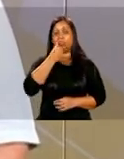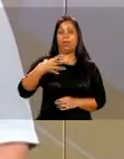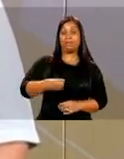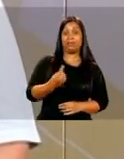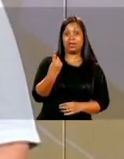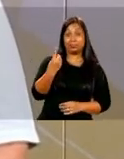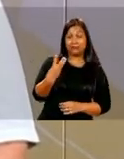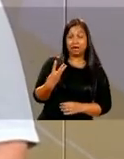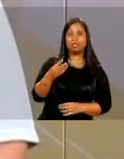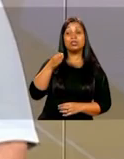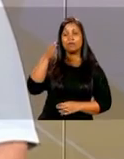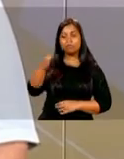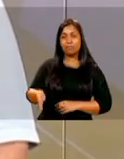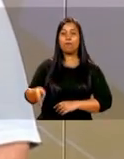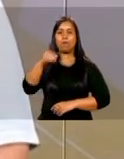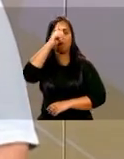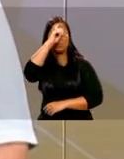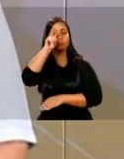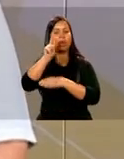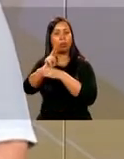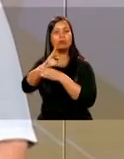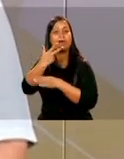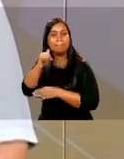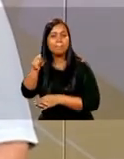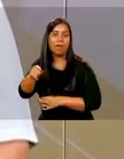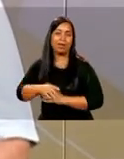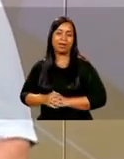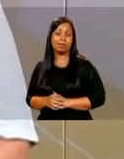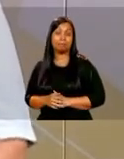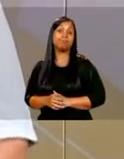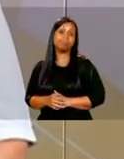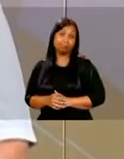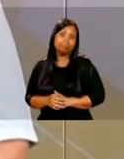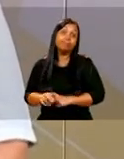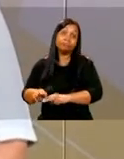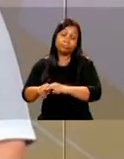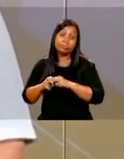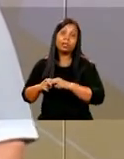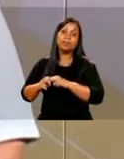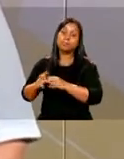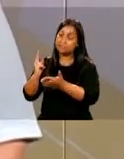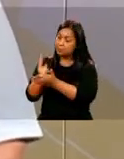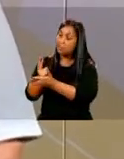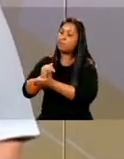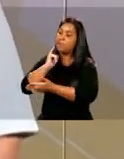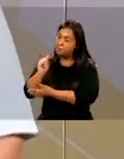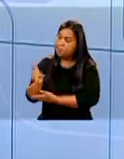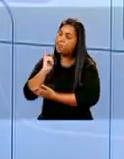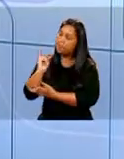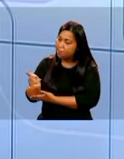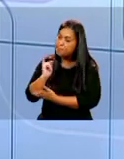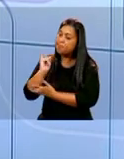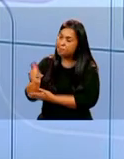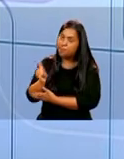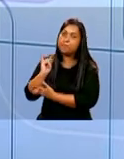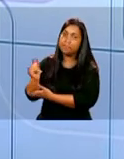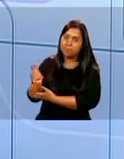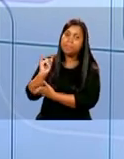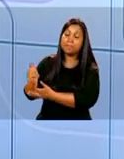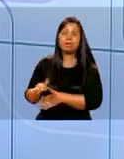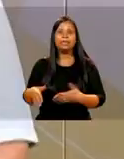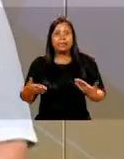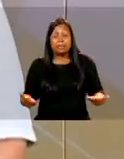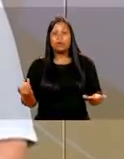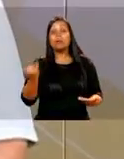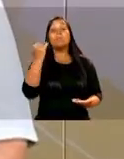13 anos que foi para o hospital, foi cuidar do pai, né? Até por esse processo de ter sido tão comunicada na família. Então,